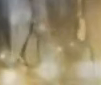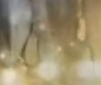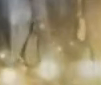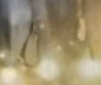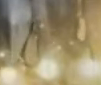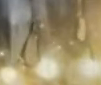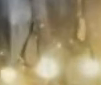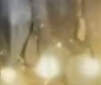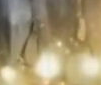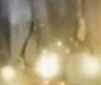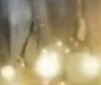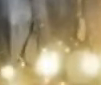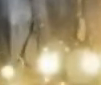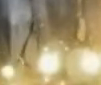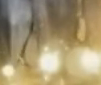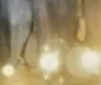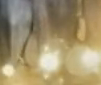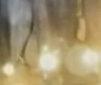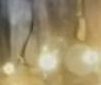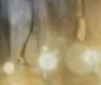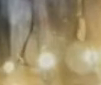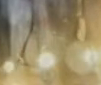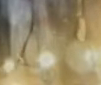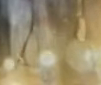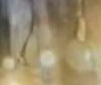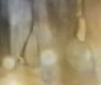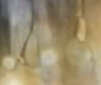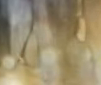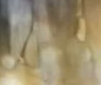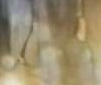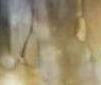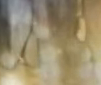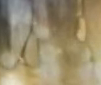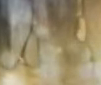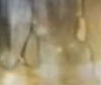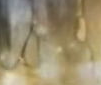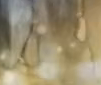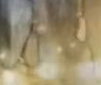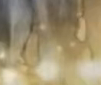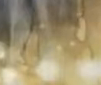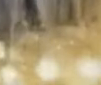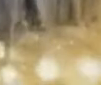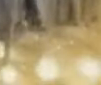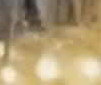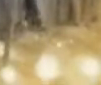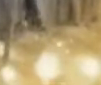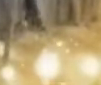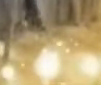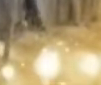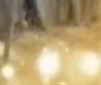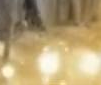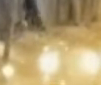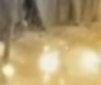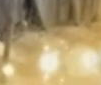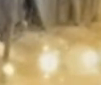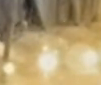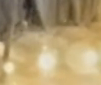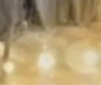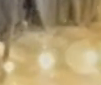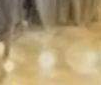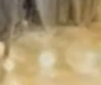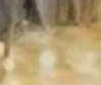fala a língua de índio, tupi-guarani, tupi-guarani. E o velho cacique já